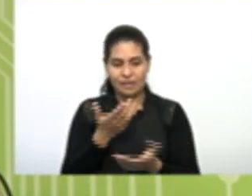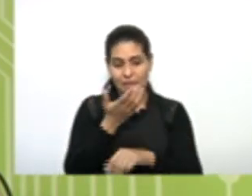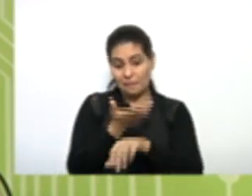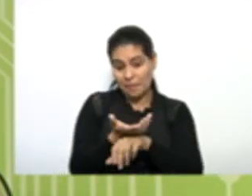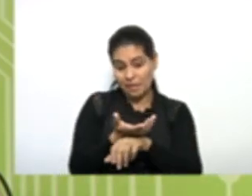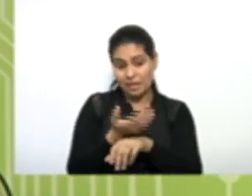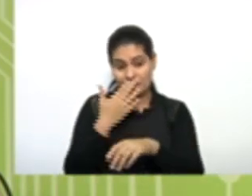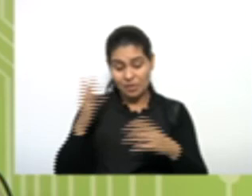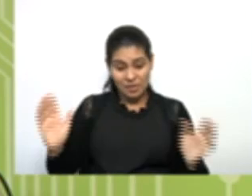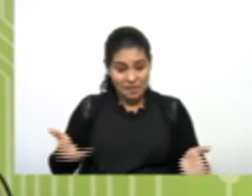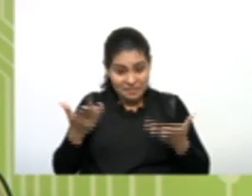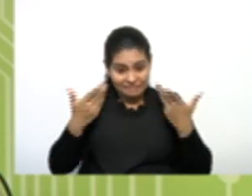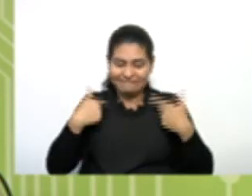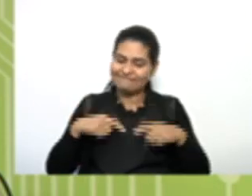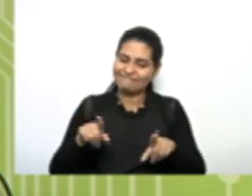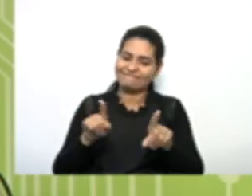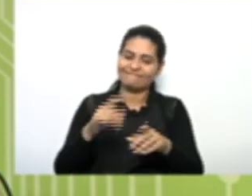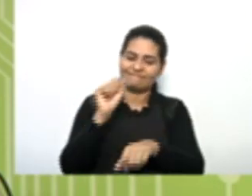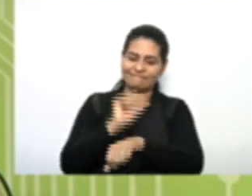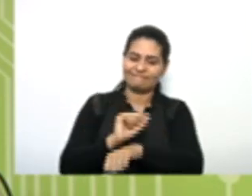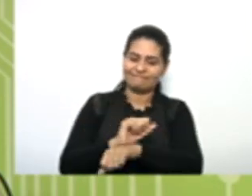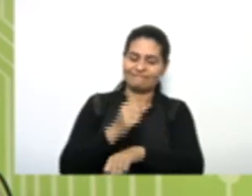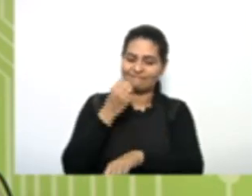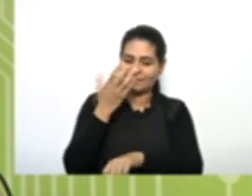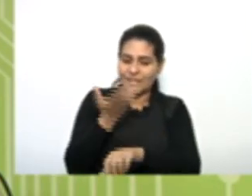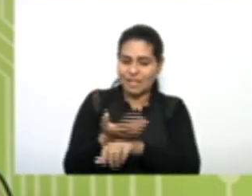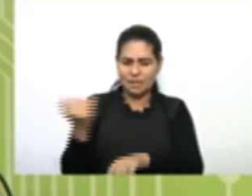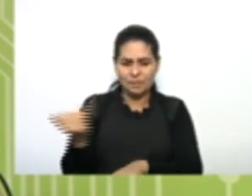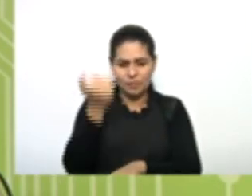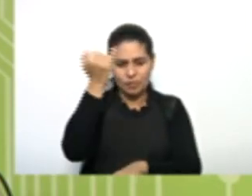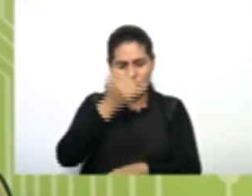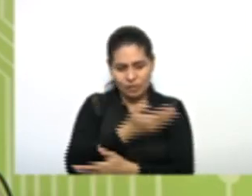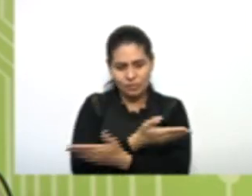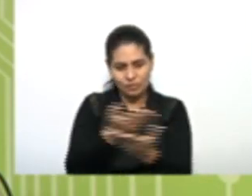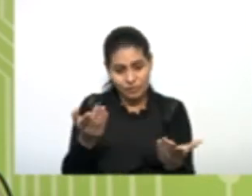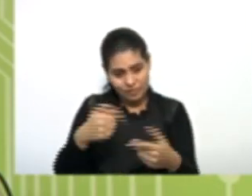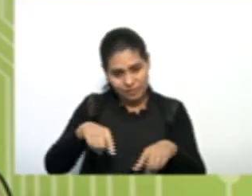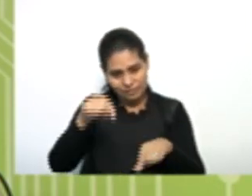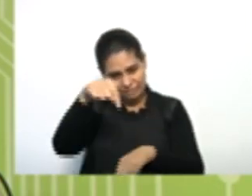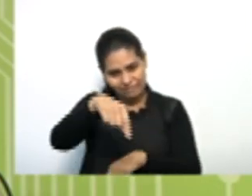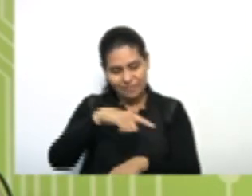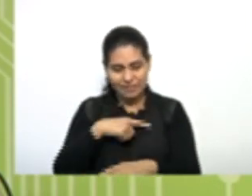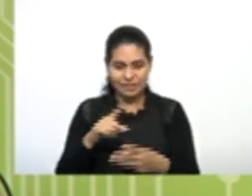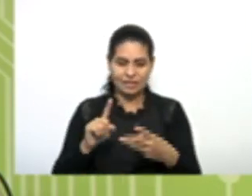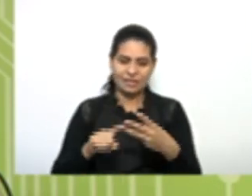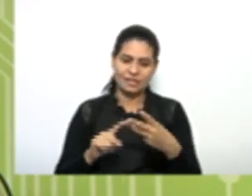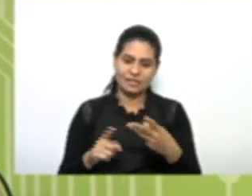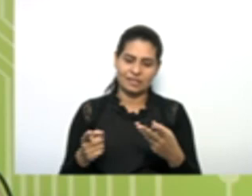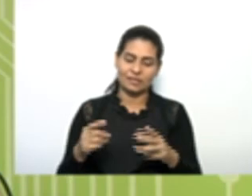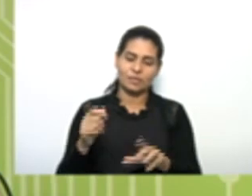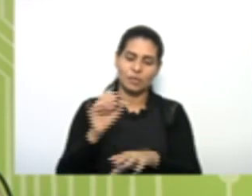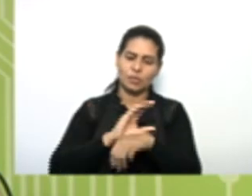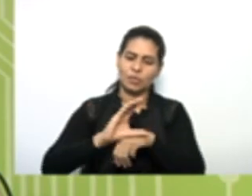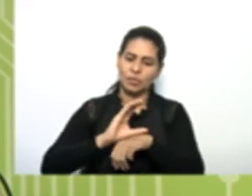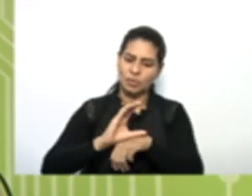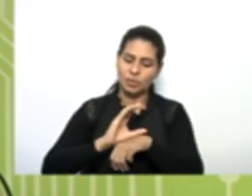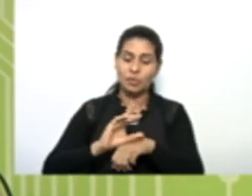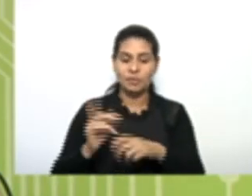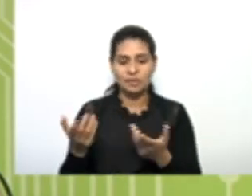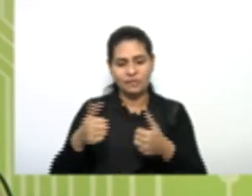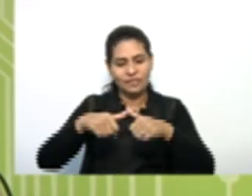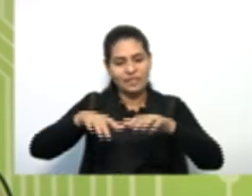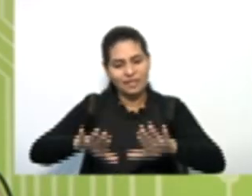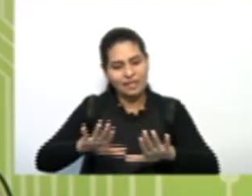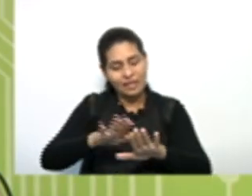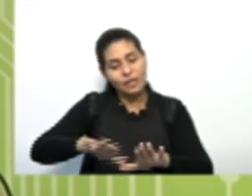com bastante empolgação. Esperamos que seja uma disciplina muito importante para a gente que está aqui nesse 3º semestre do curso. E a gente fica por